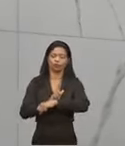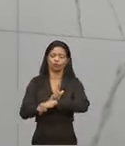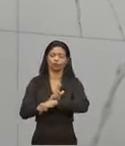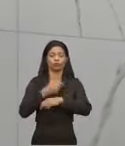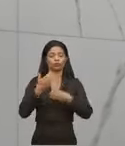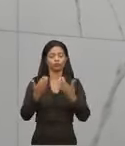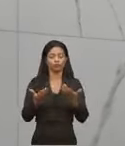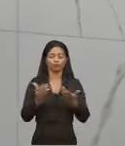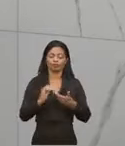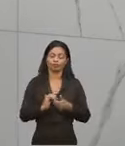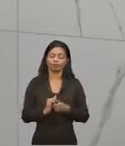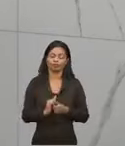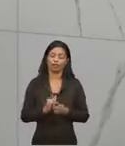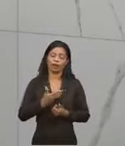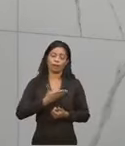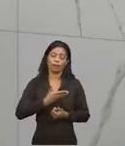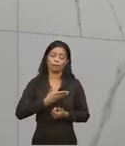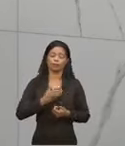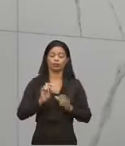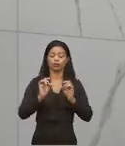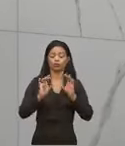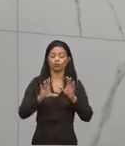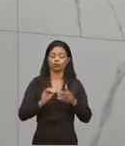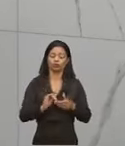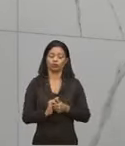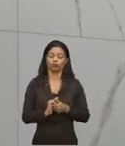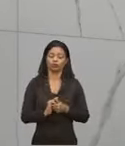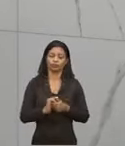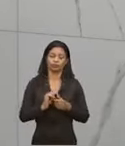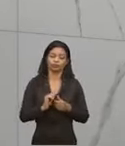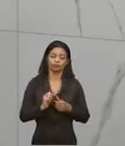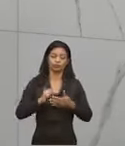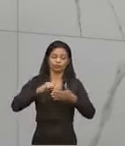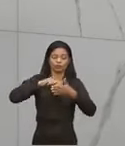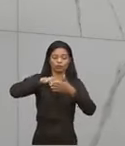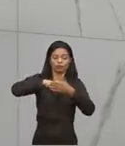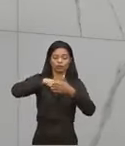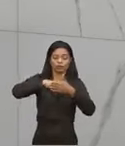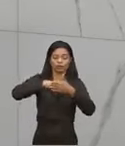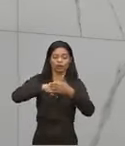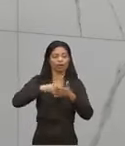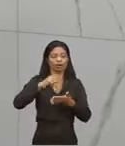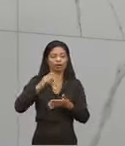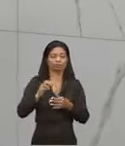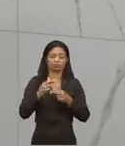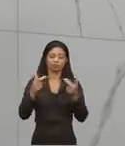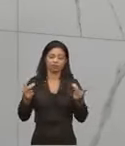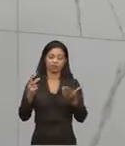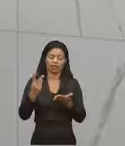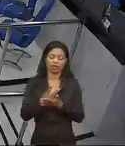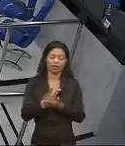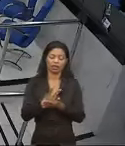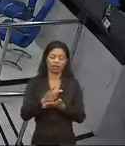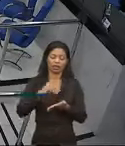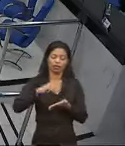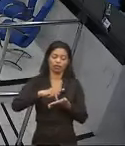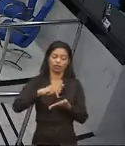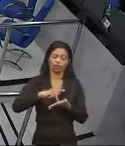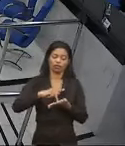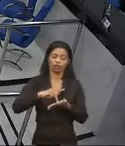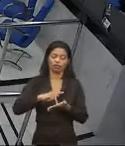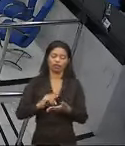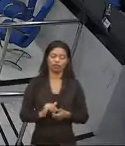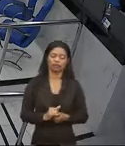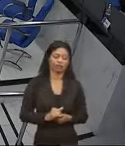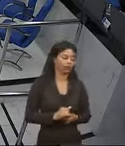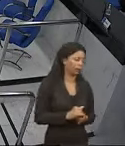amigo, a gente só combate as mazelas com a verdade. Fale, Giovanni, você me pediu a palavra? Vereador Vaninho, só